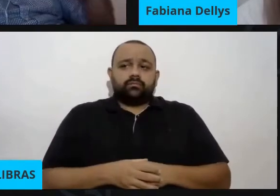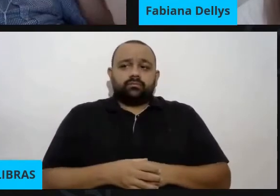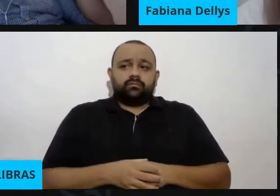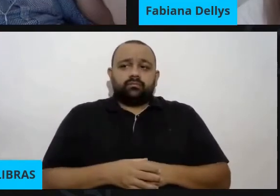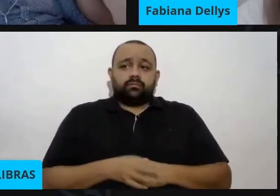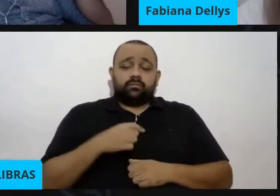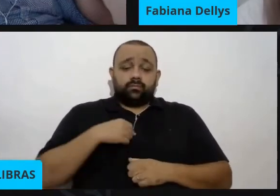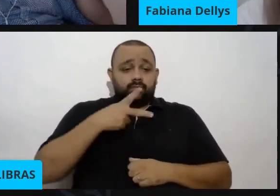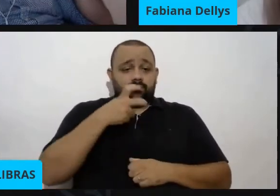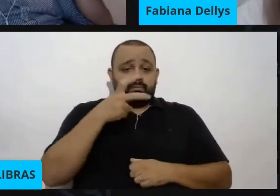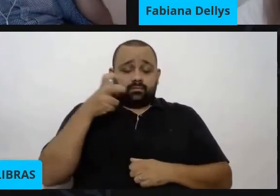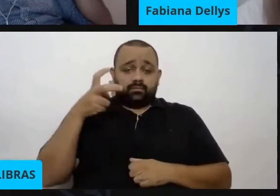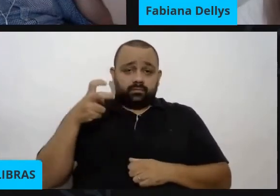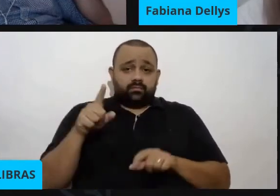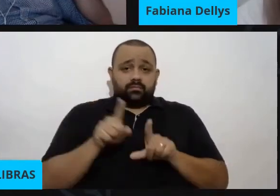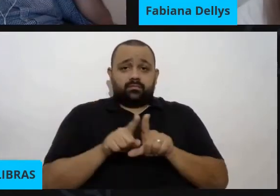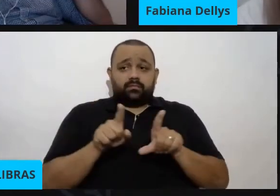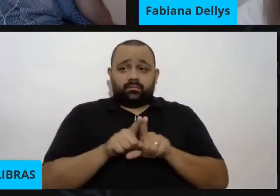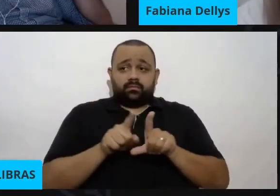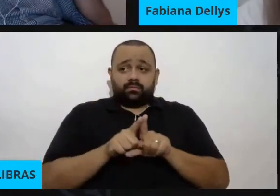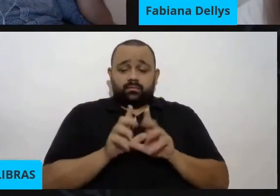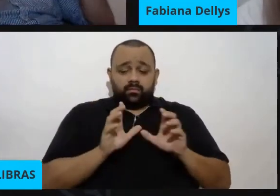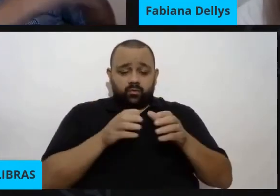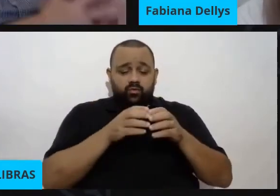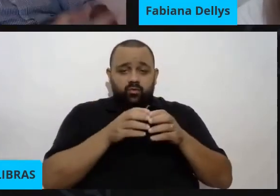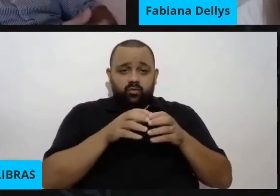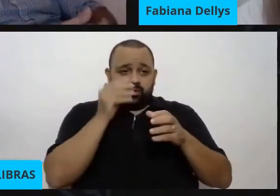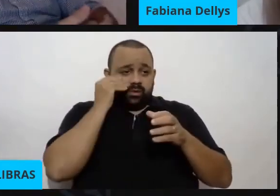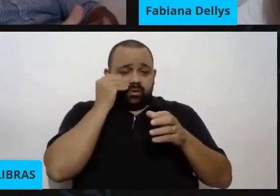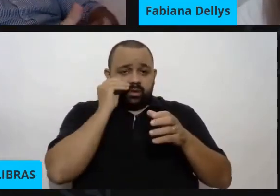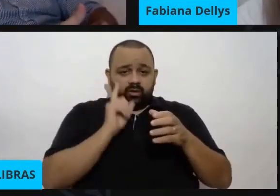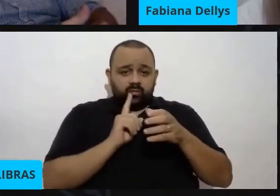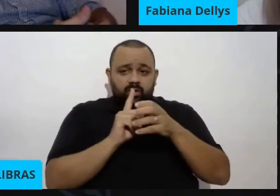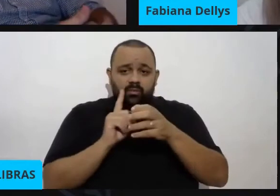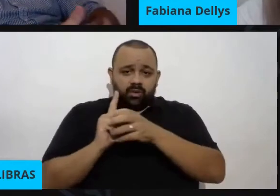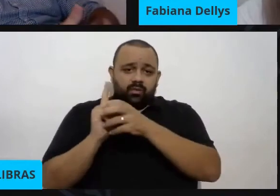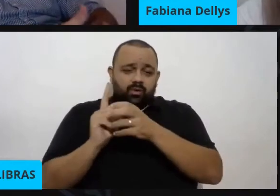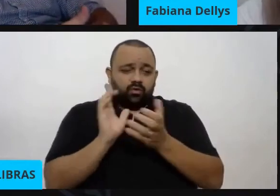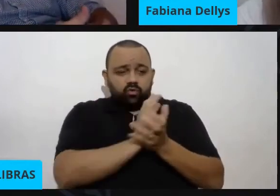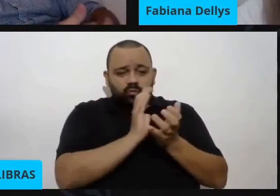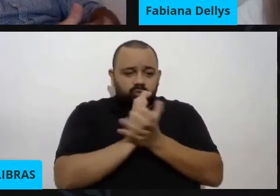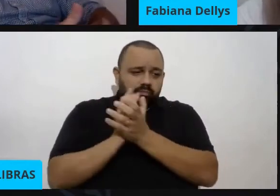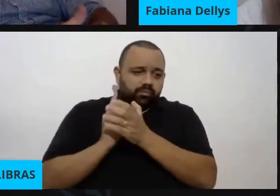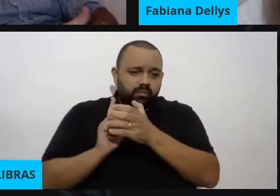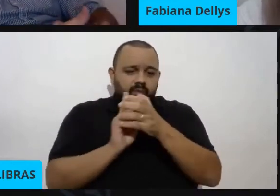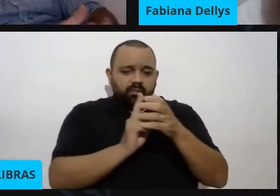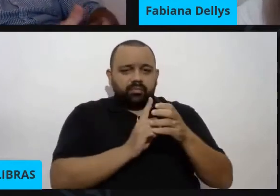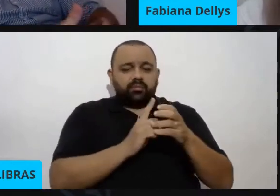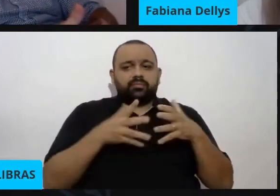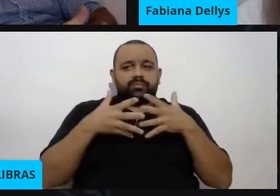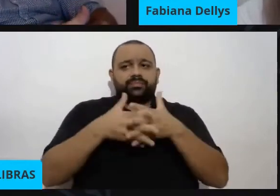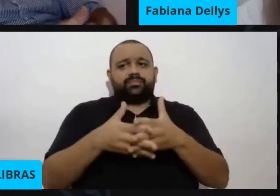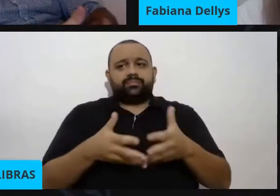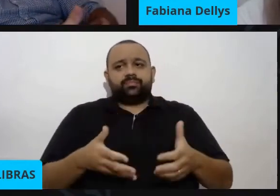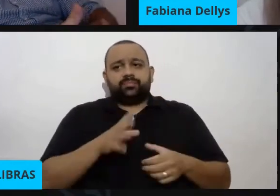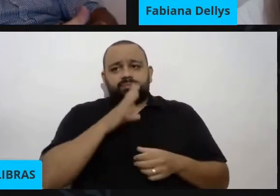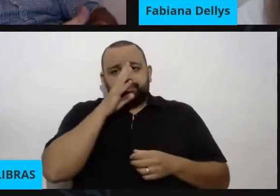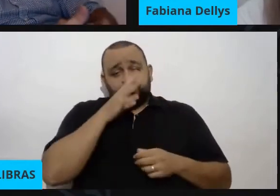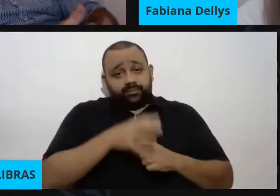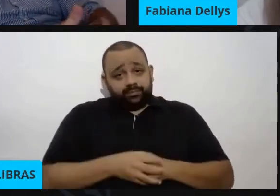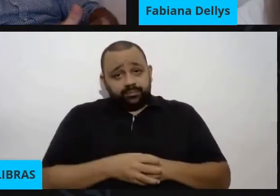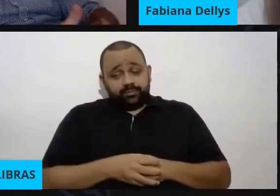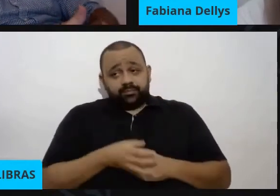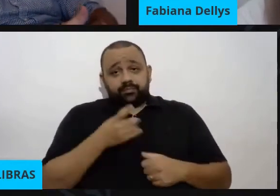Eu vejo grupos que estão tentando entrar nesse espaço de uma forma muito equivocada, no meu entendimento. Porque a